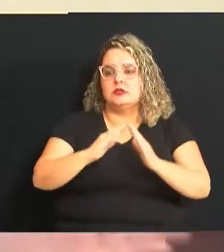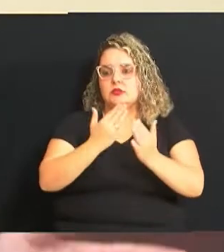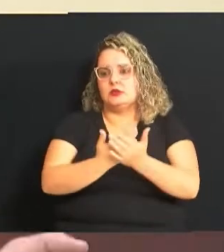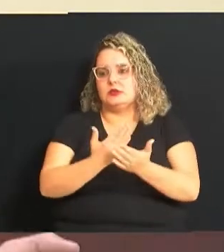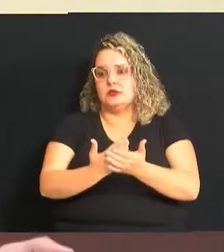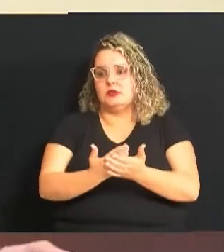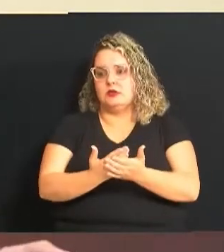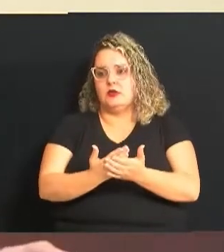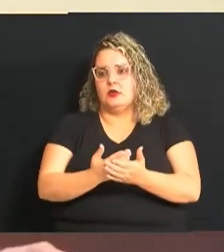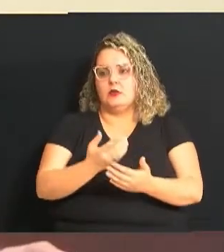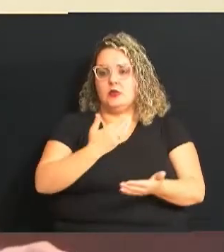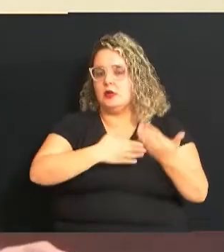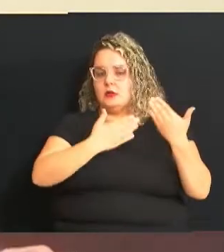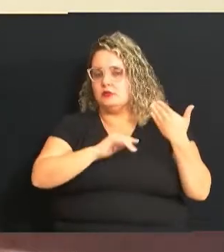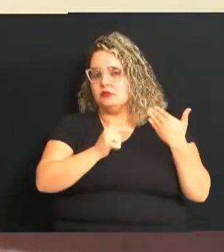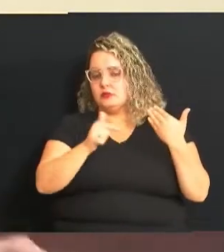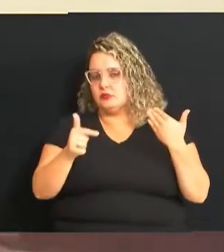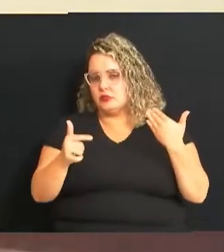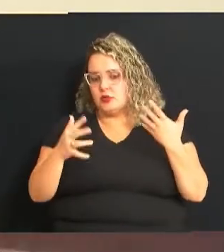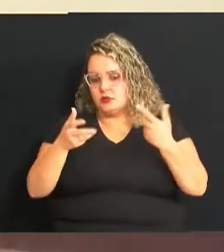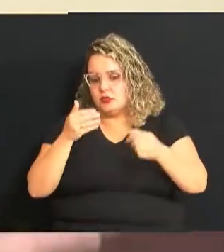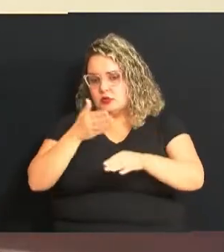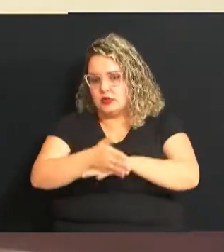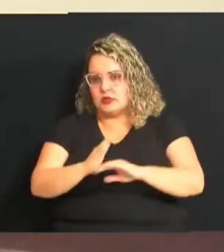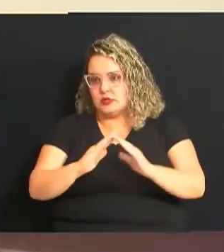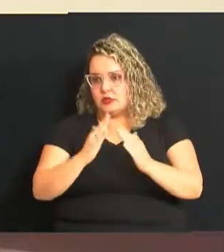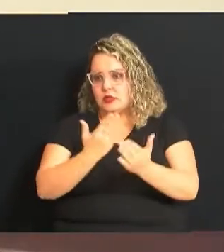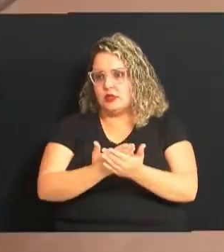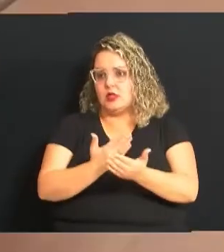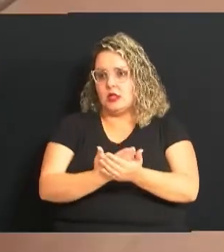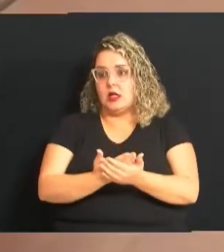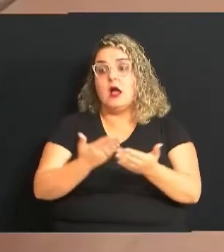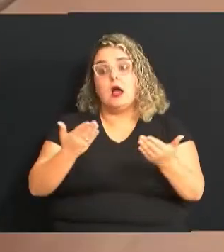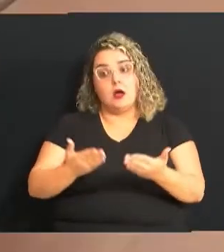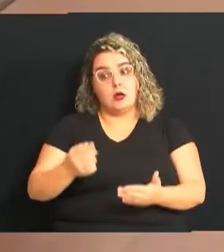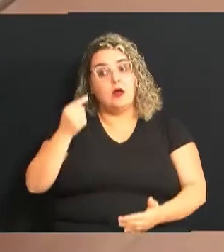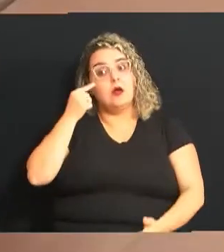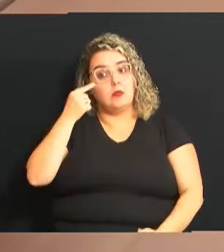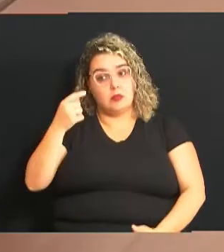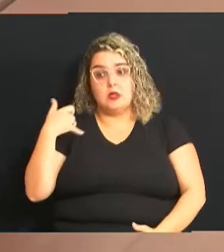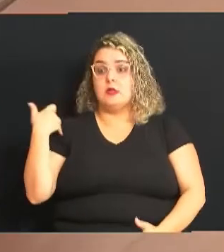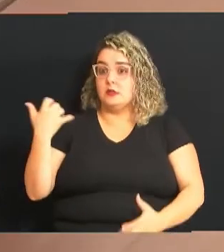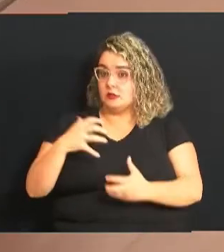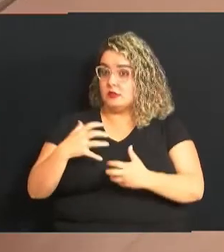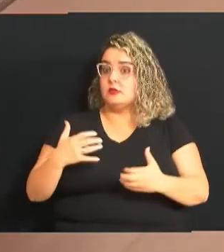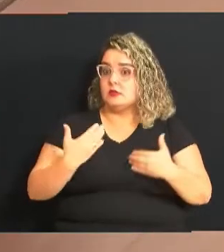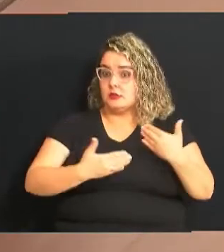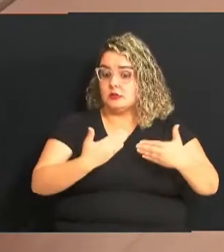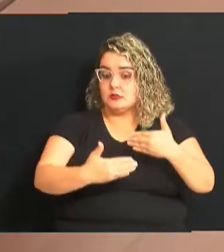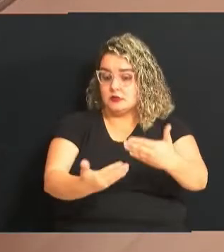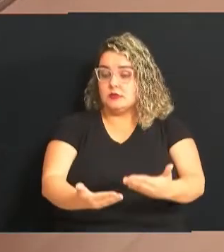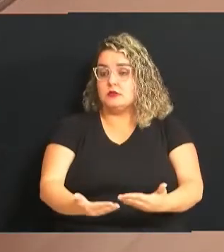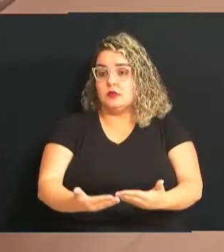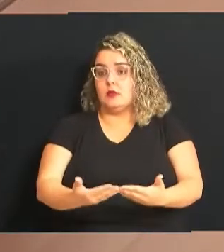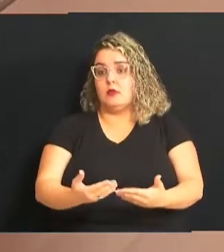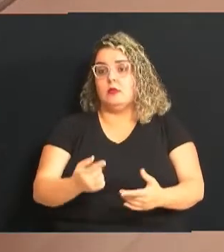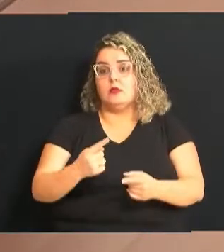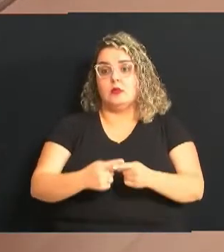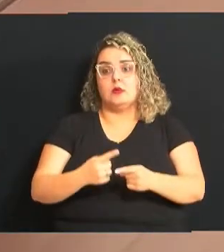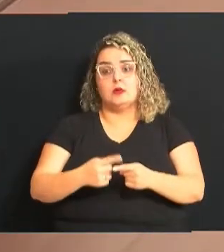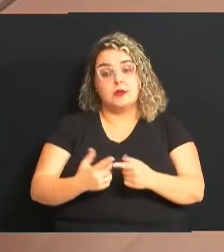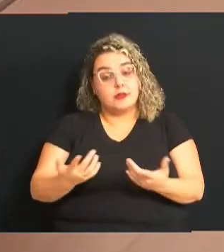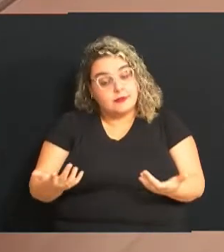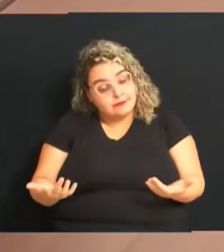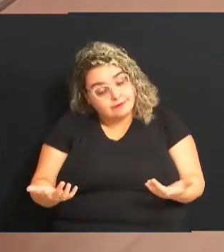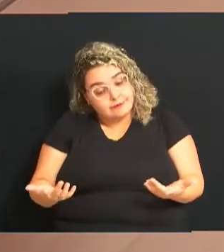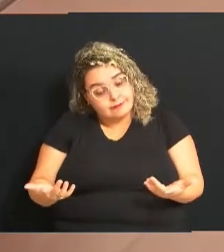antigamente não era todo mundo que tinha acesso à escola. A gente vai ter que pensar em relação aos idosos nessas próximas décadas, porque senão o que a